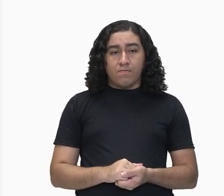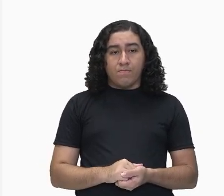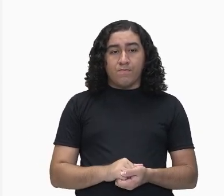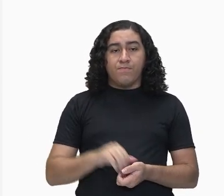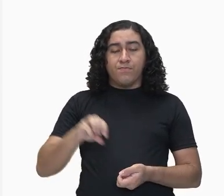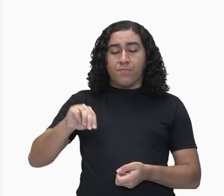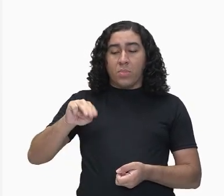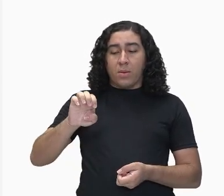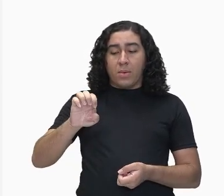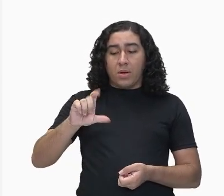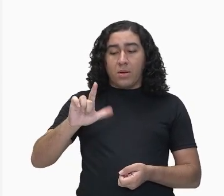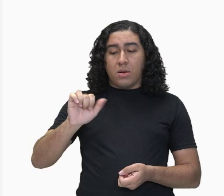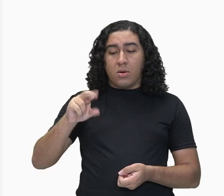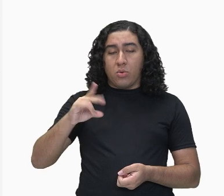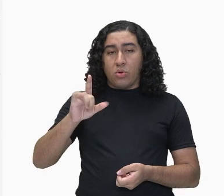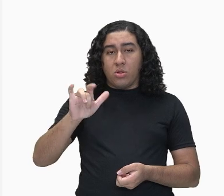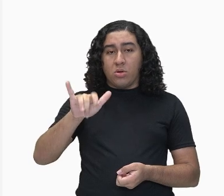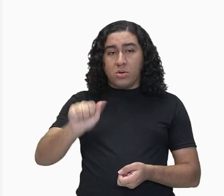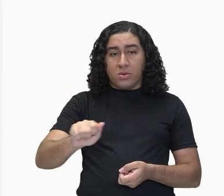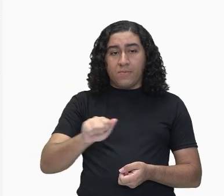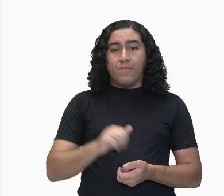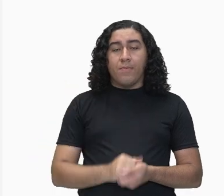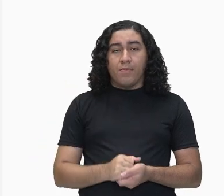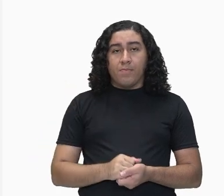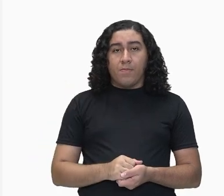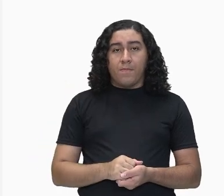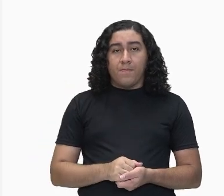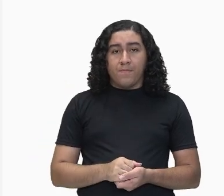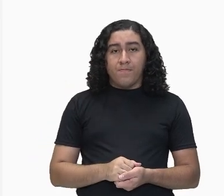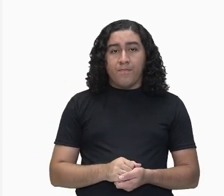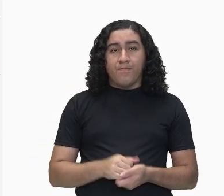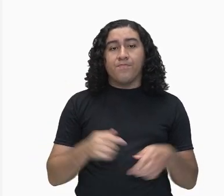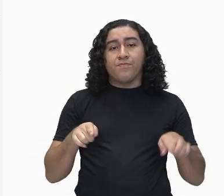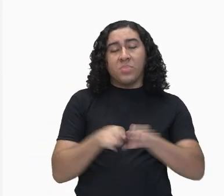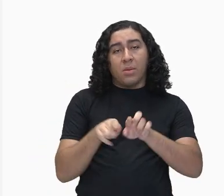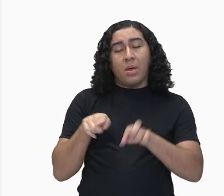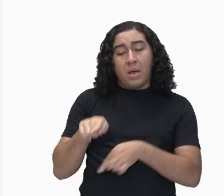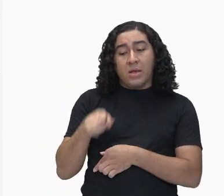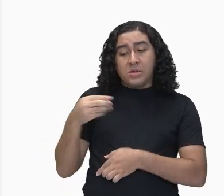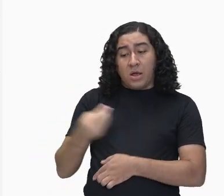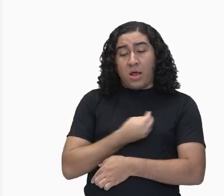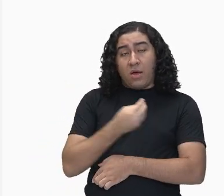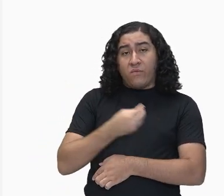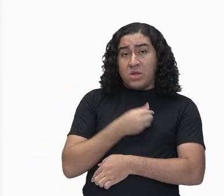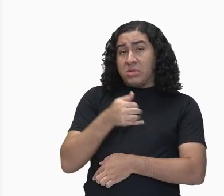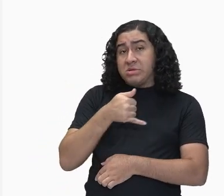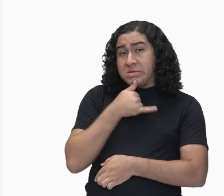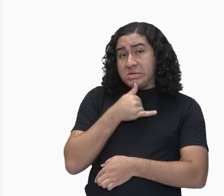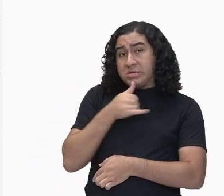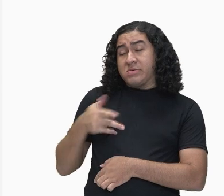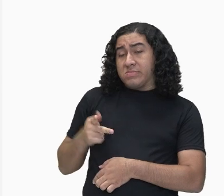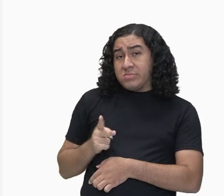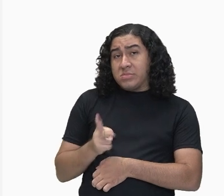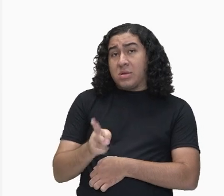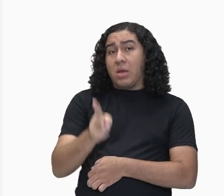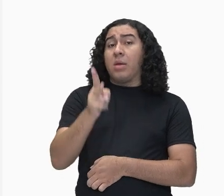Melancolia, viviam numa eterna melancolia, eram